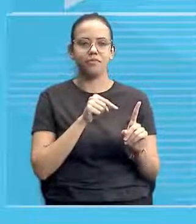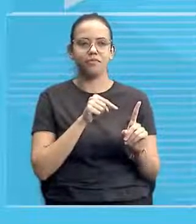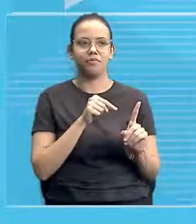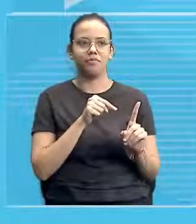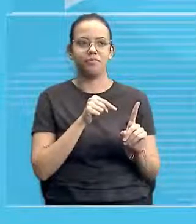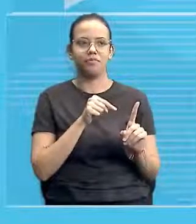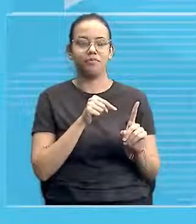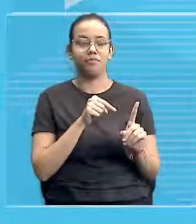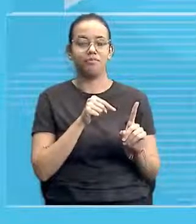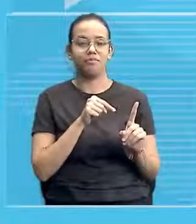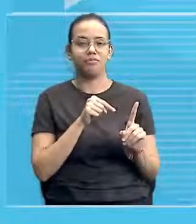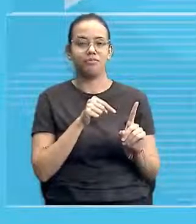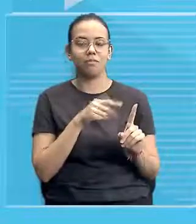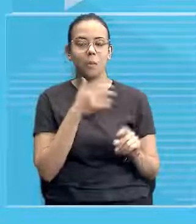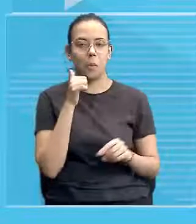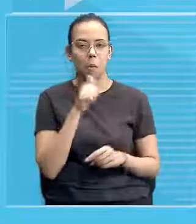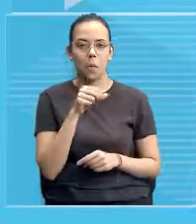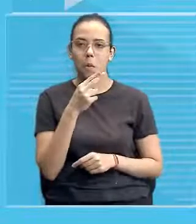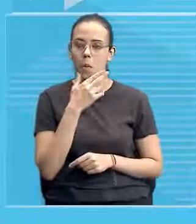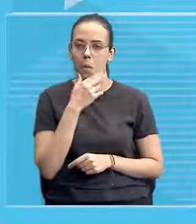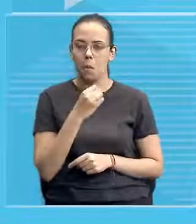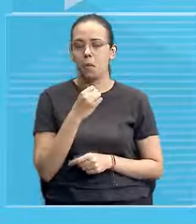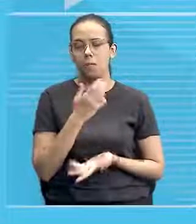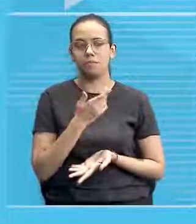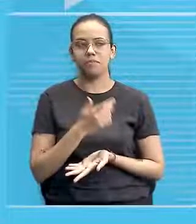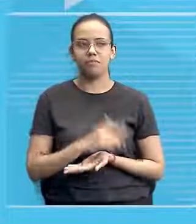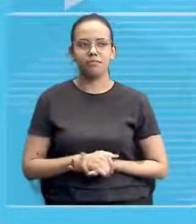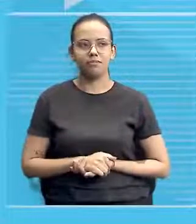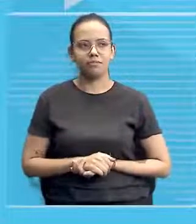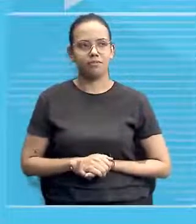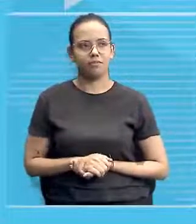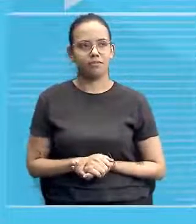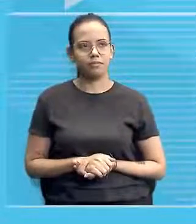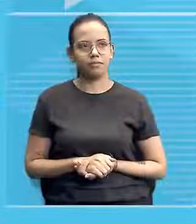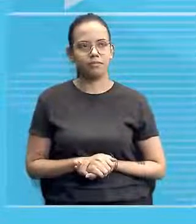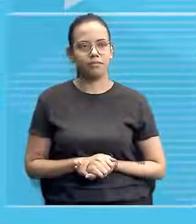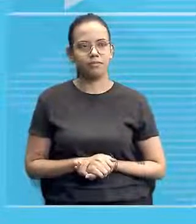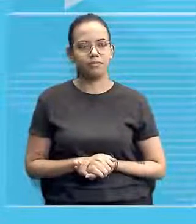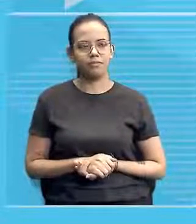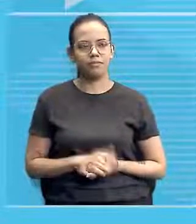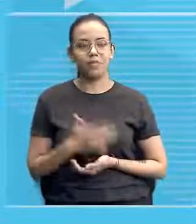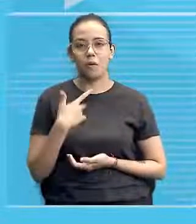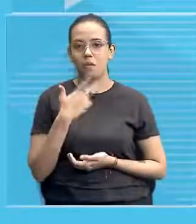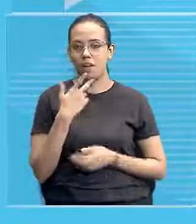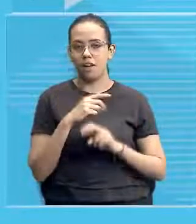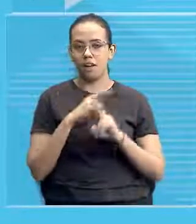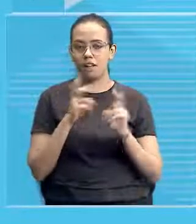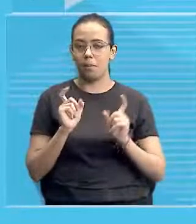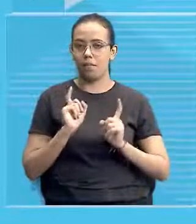aquilo que você é. Ei, referi-me aos travestis,